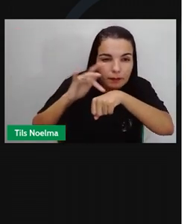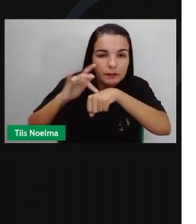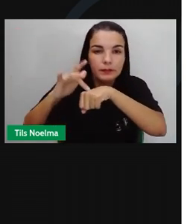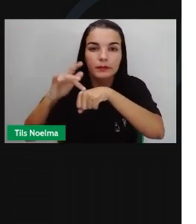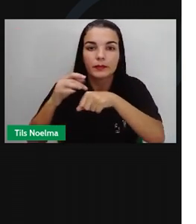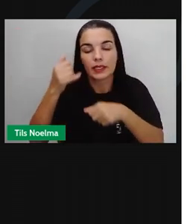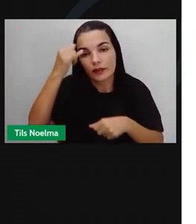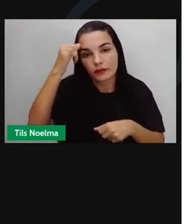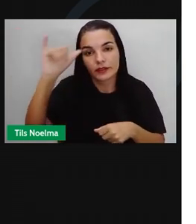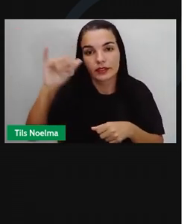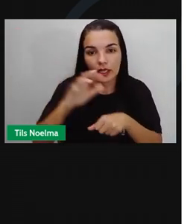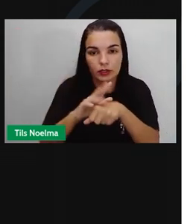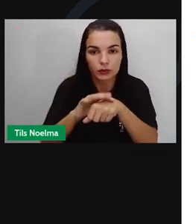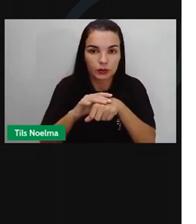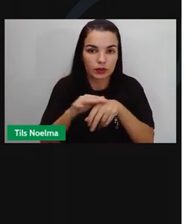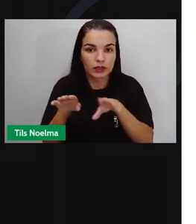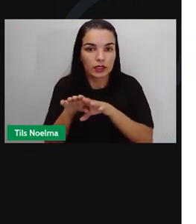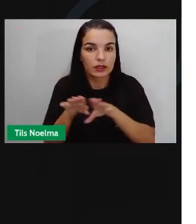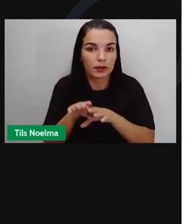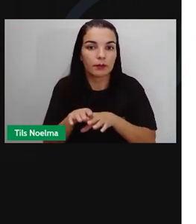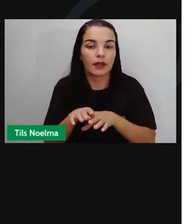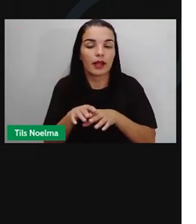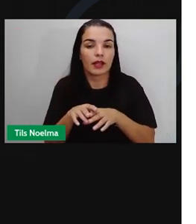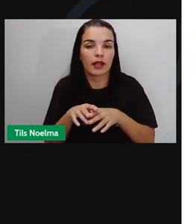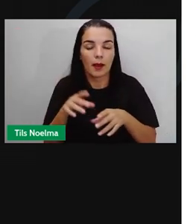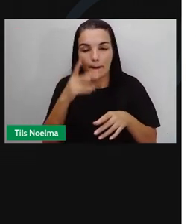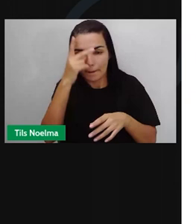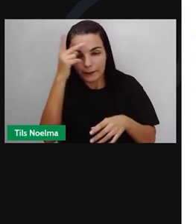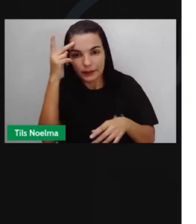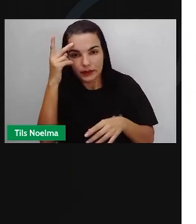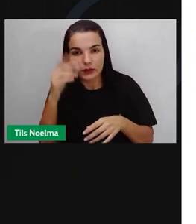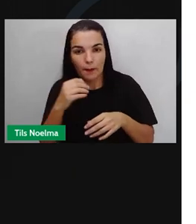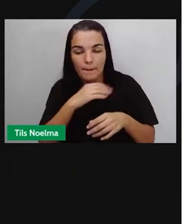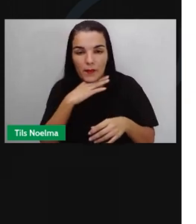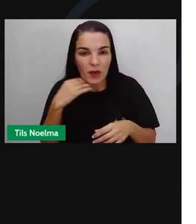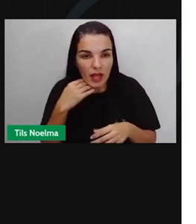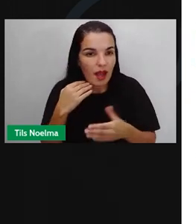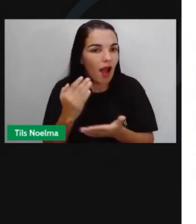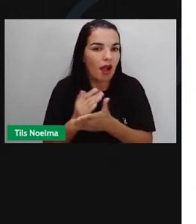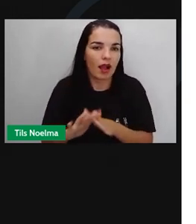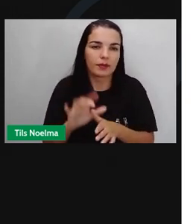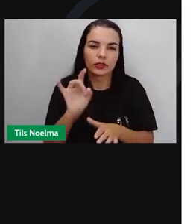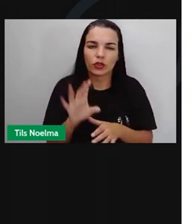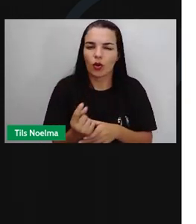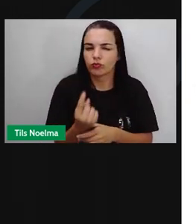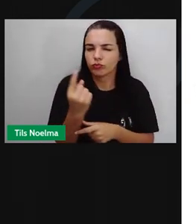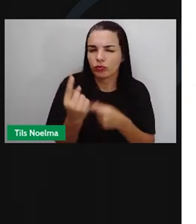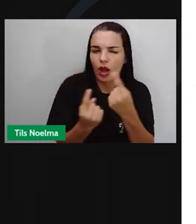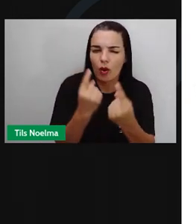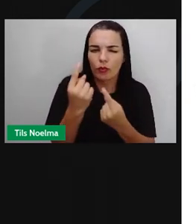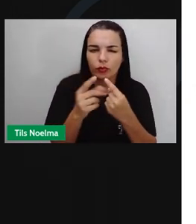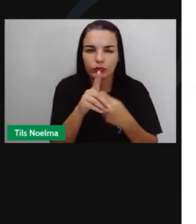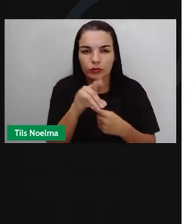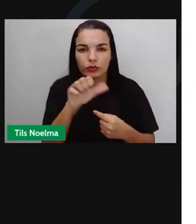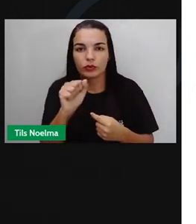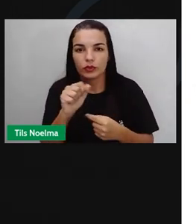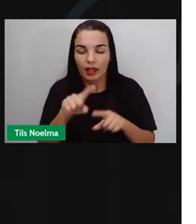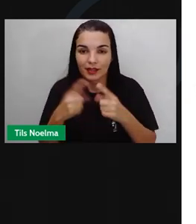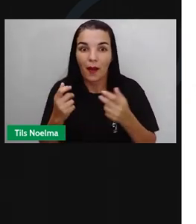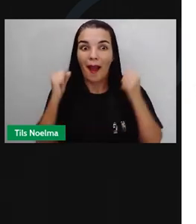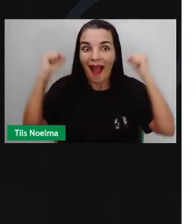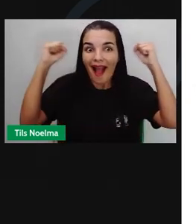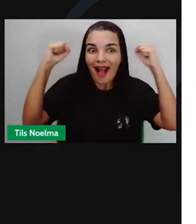adoeçam como transformar doenças Mortais em apenas um desconforto que vai embora após alguns dias e isso é algo que vale a pena